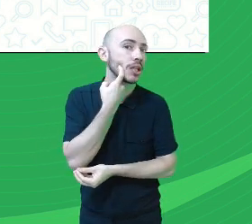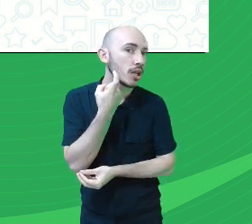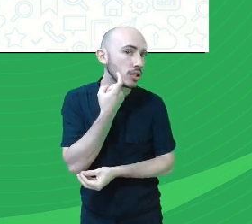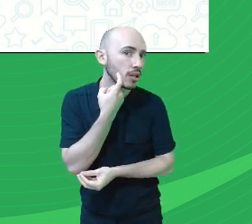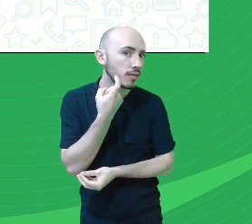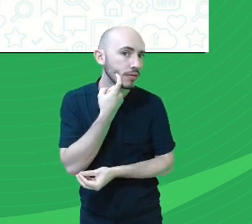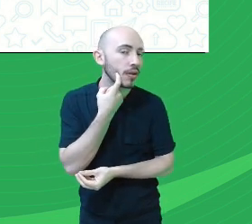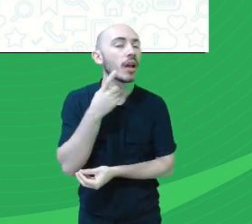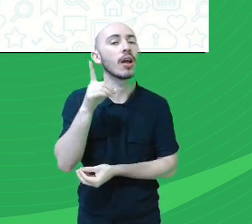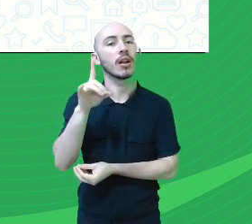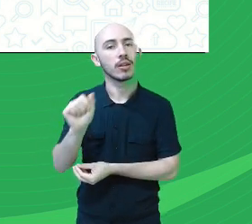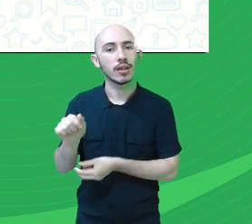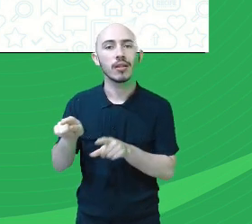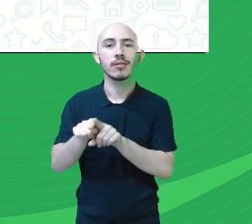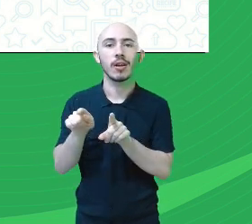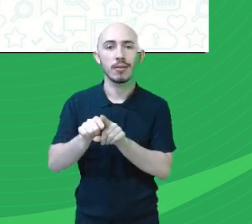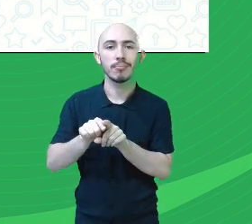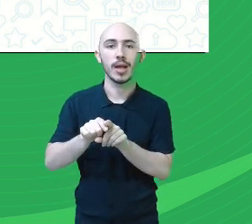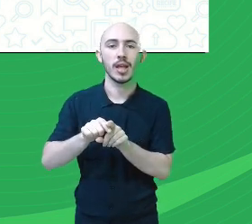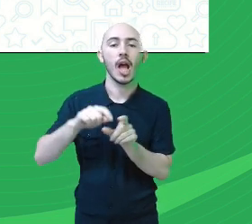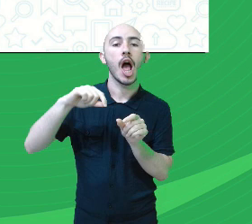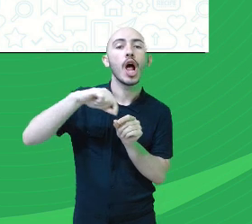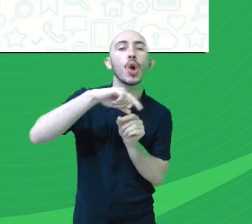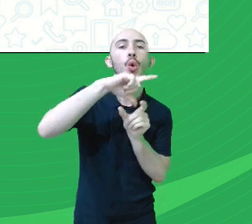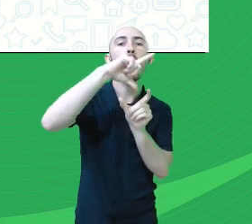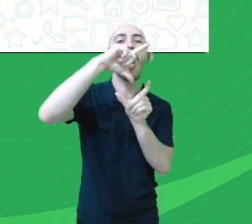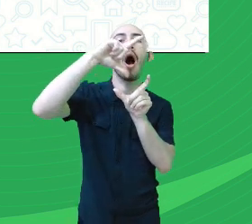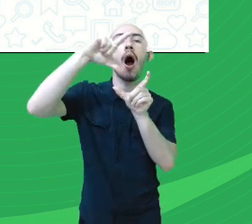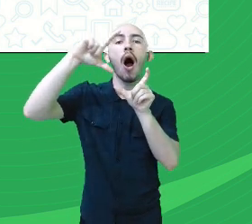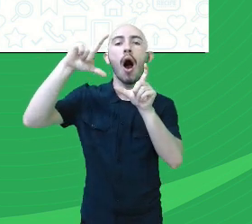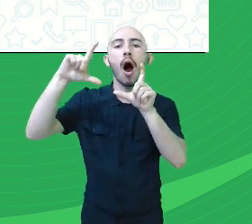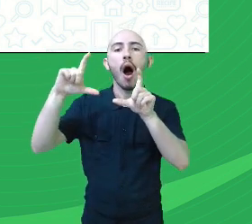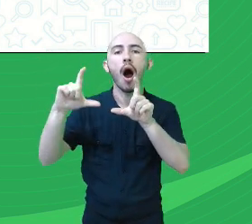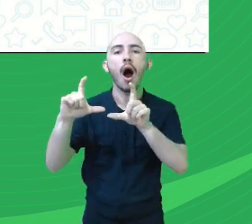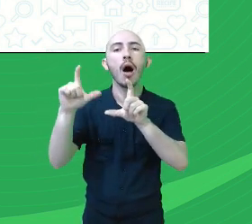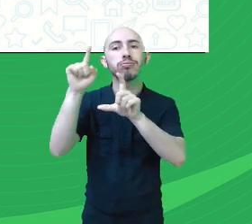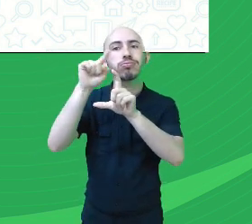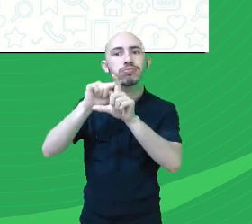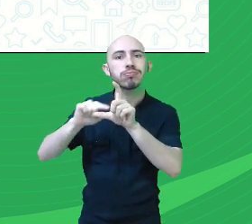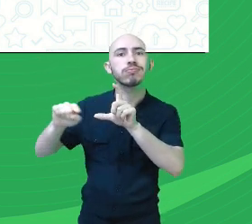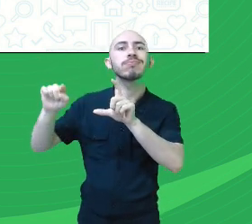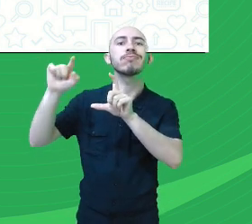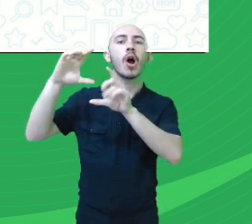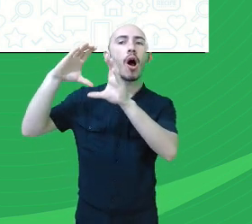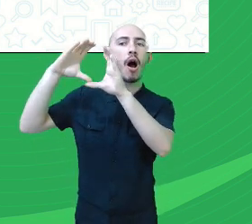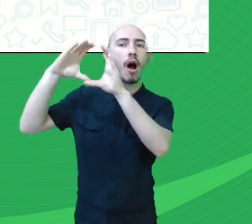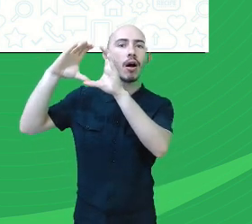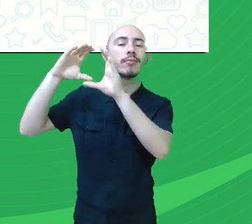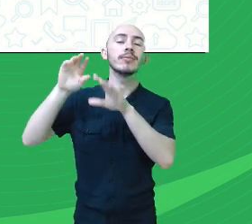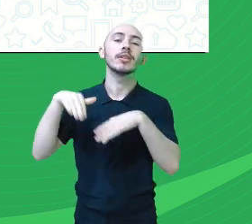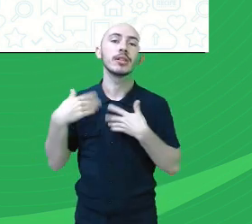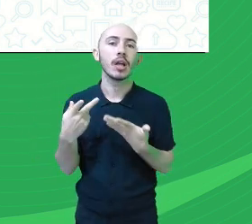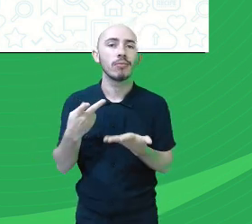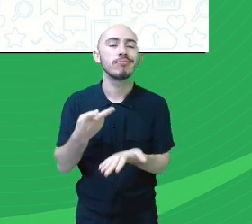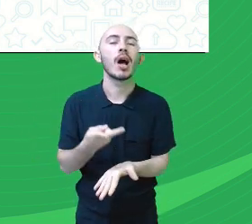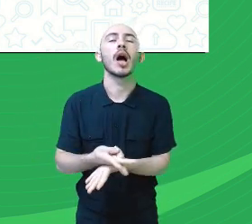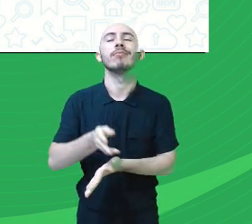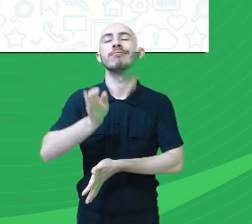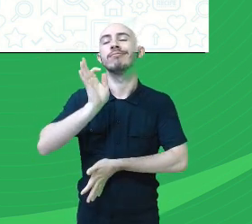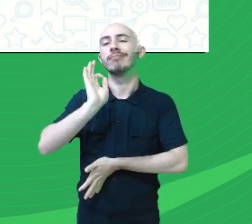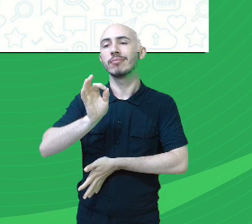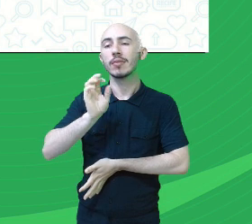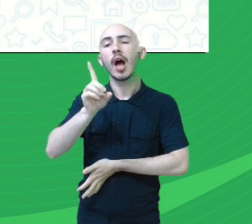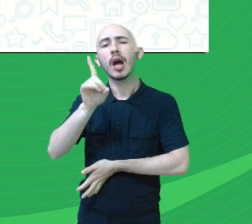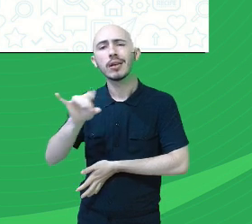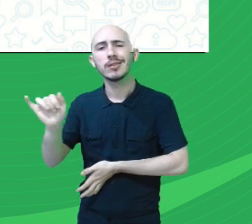numa noite de lua cheia. E foi dito e feito. Ao se passar